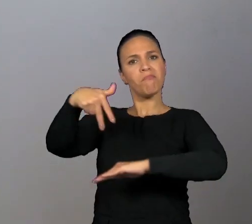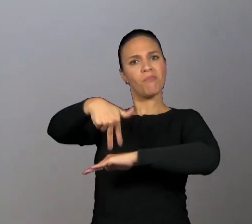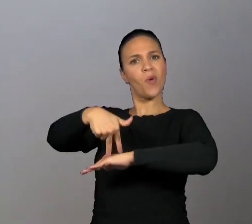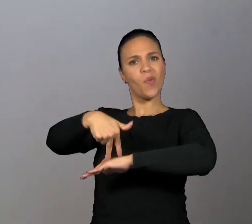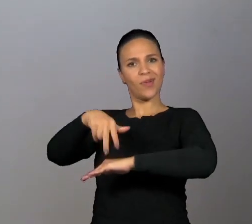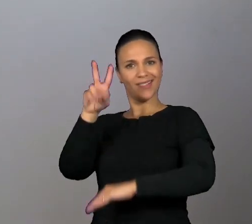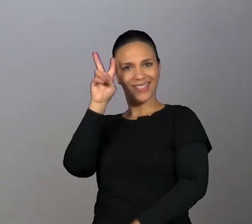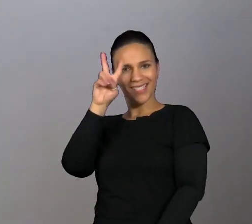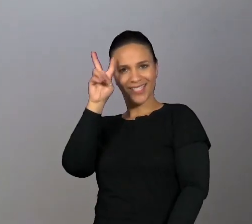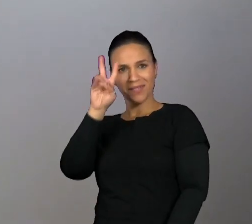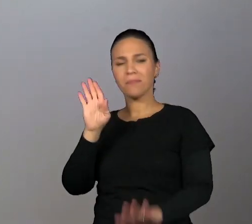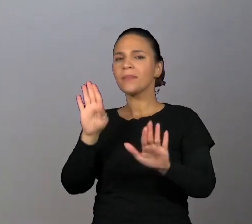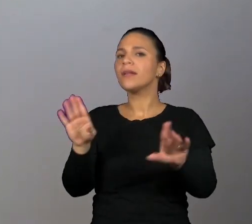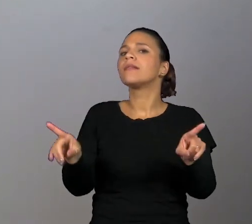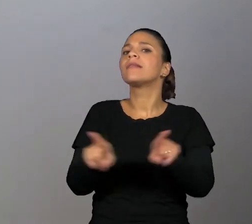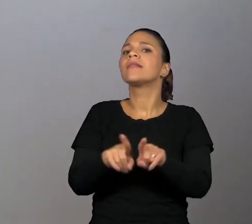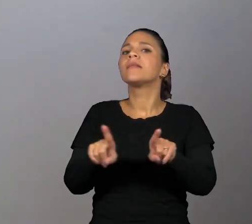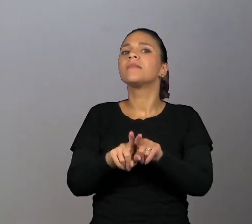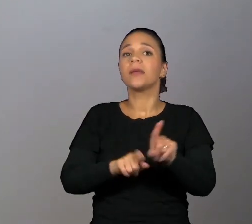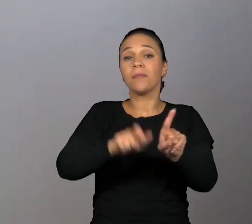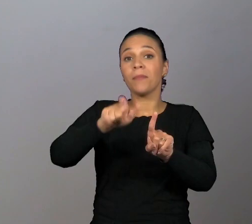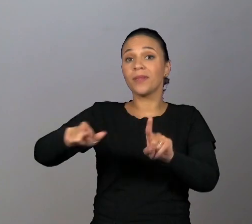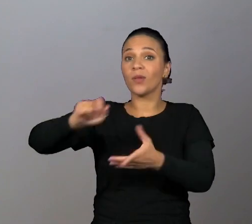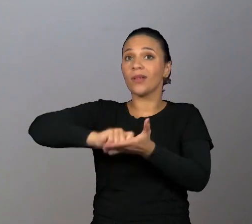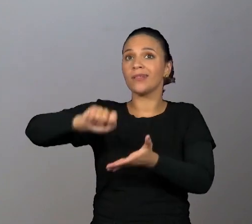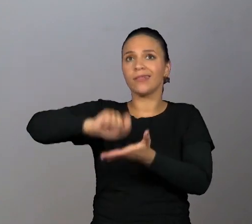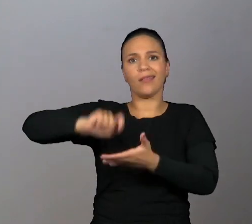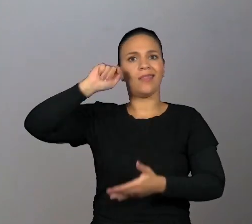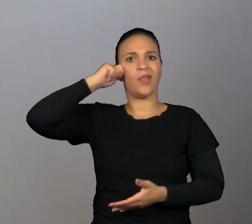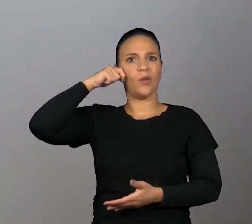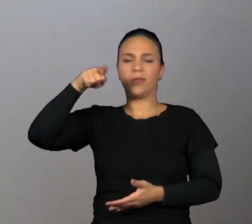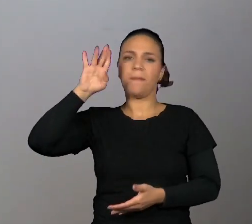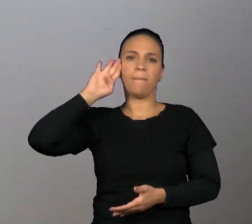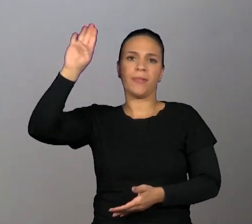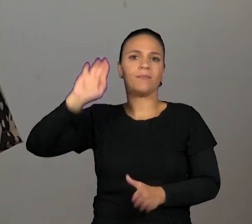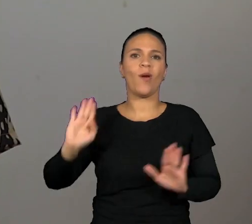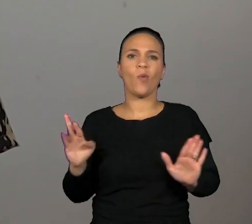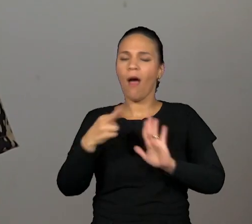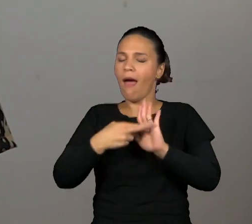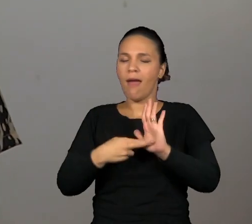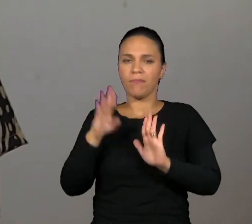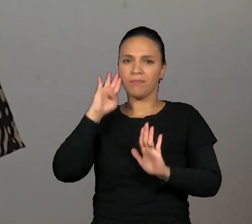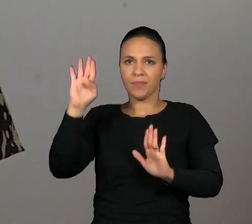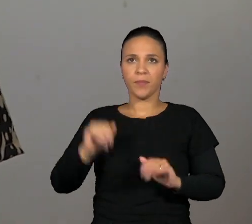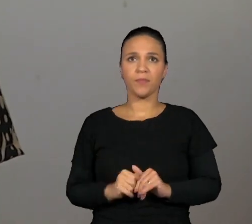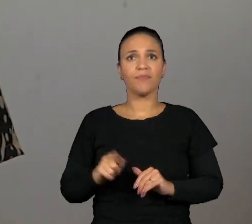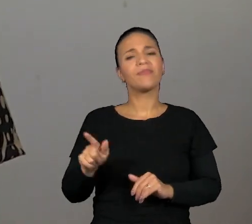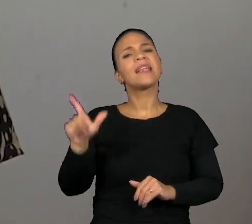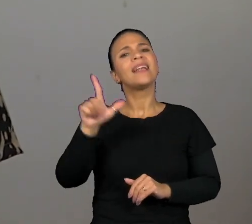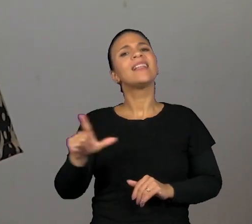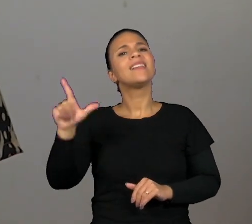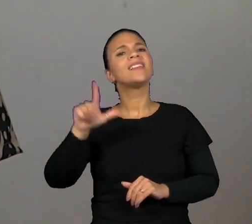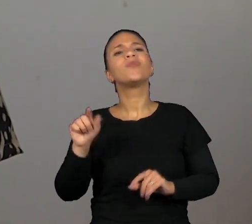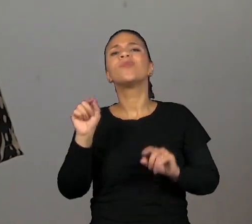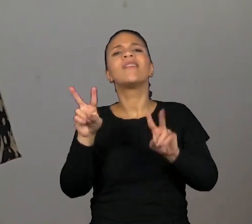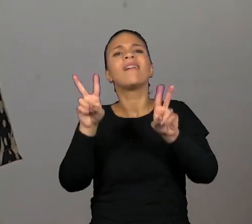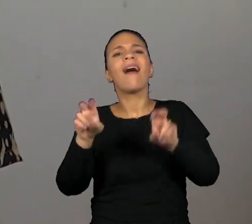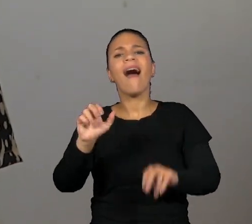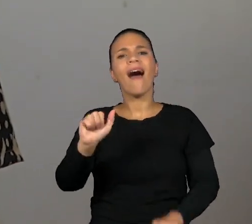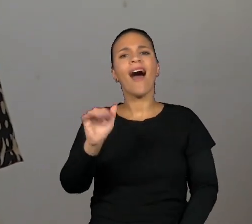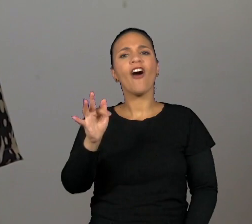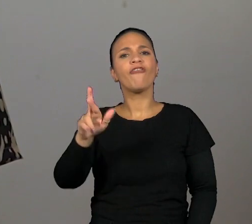história, mas ela também é escrita por pessoas negras, então esse é um fundamento, vamos dizer assim. Bem, literatura afrofuturista é aquela que a